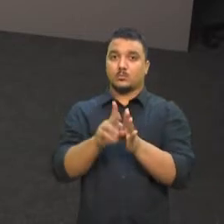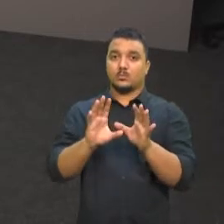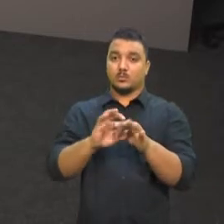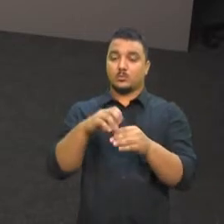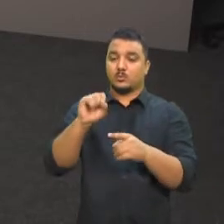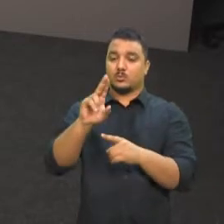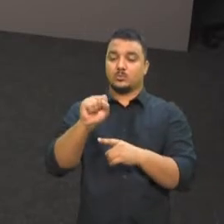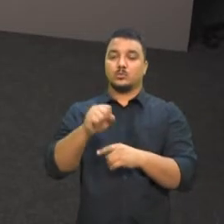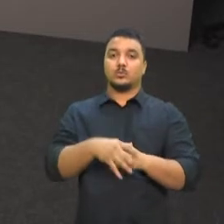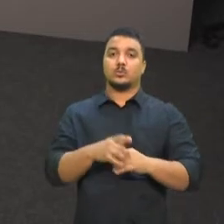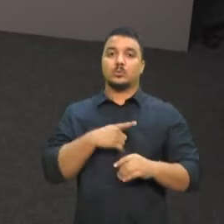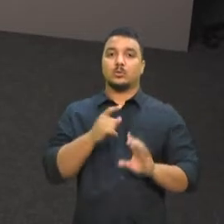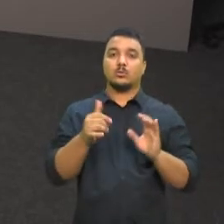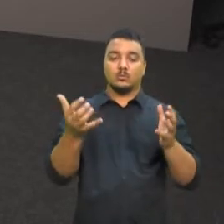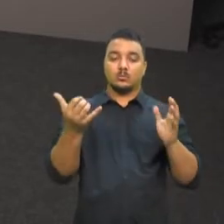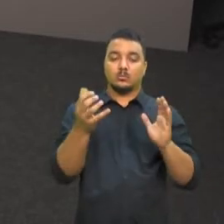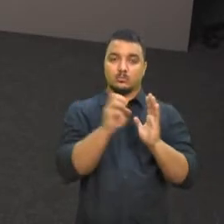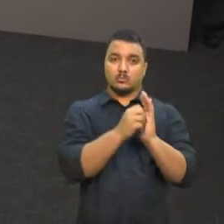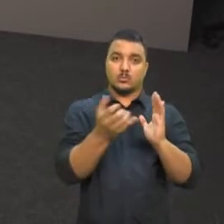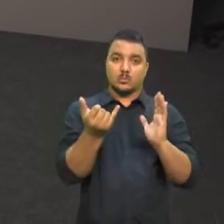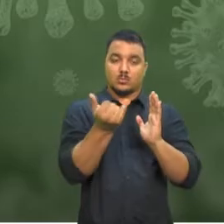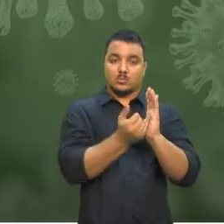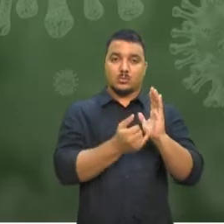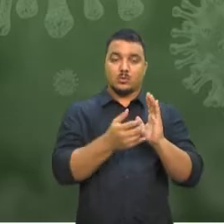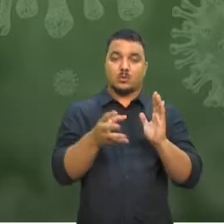foram registrados até agora